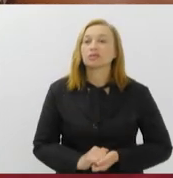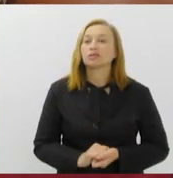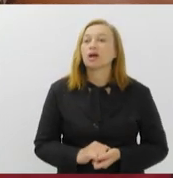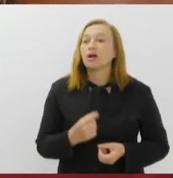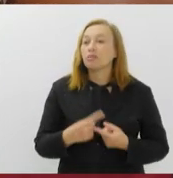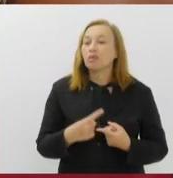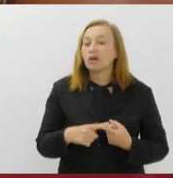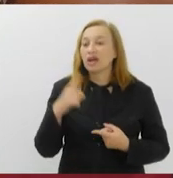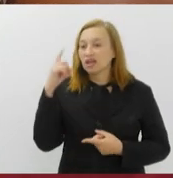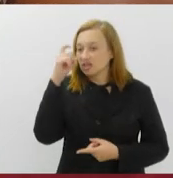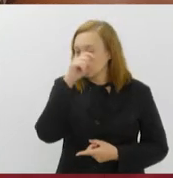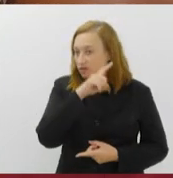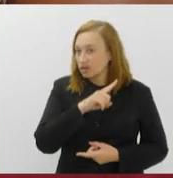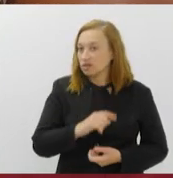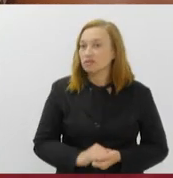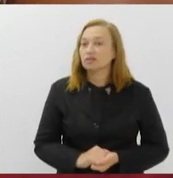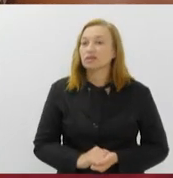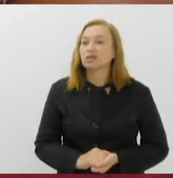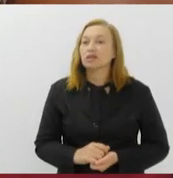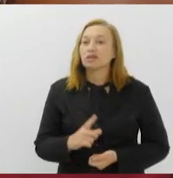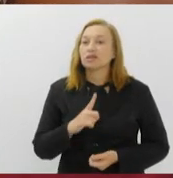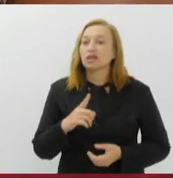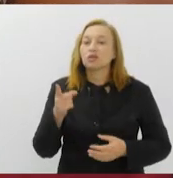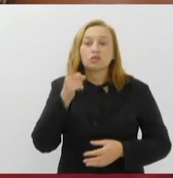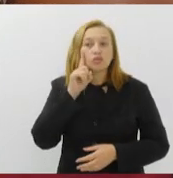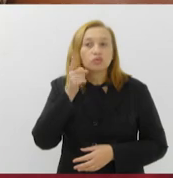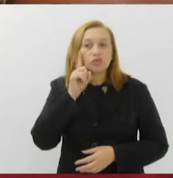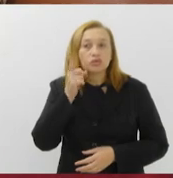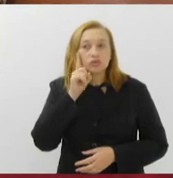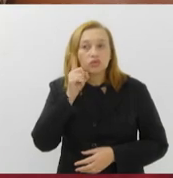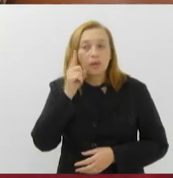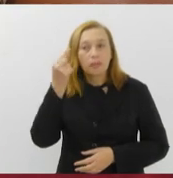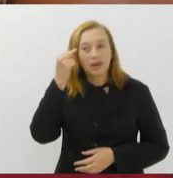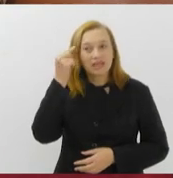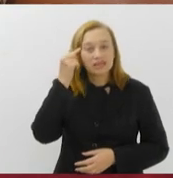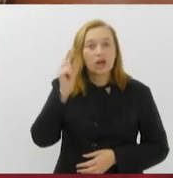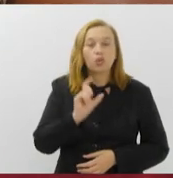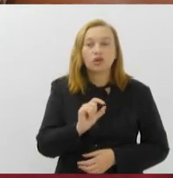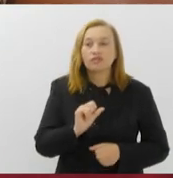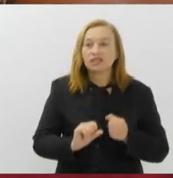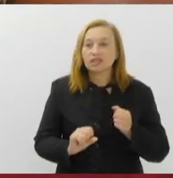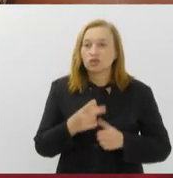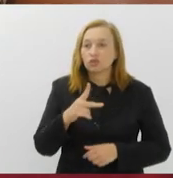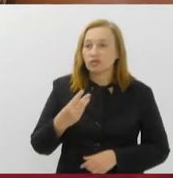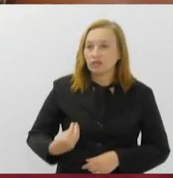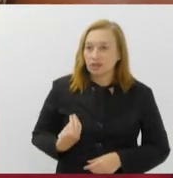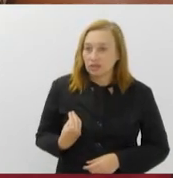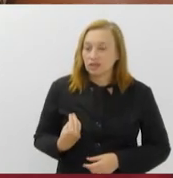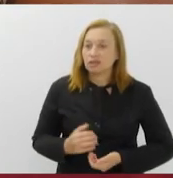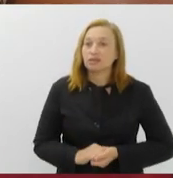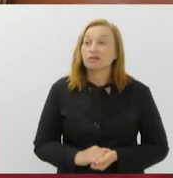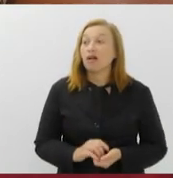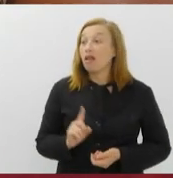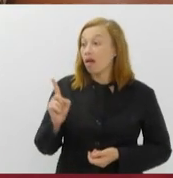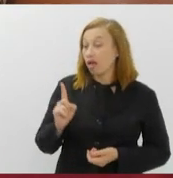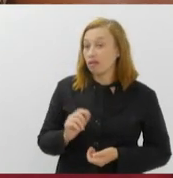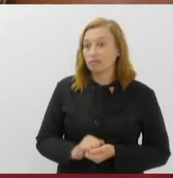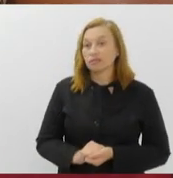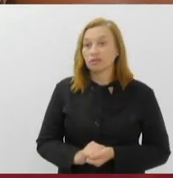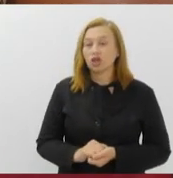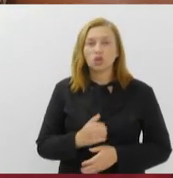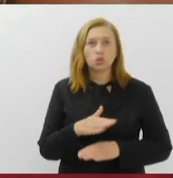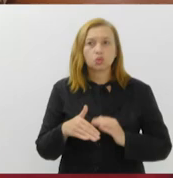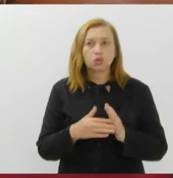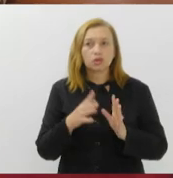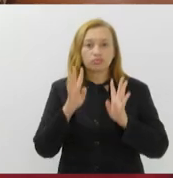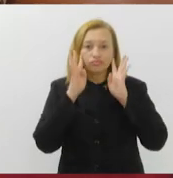muito difícil você levantar todo dia e pensar o que você vai fazer da sua vida e tá lá. E todo mundo olhando para